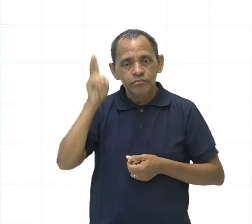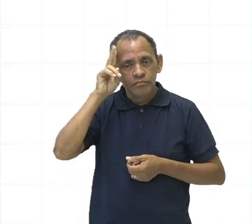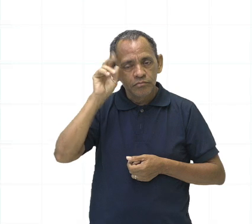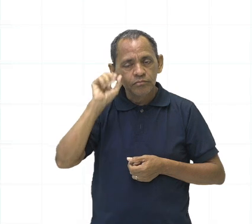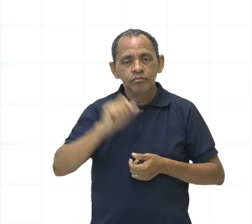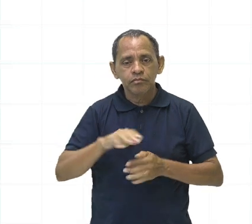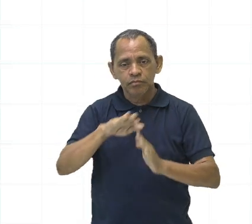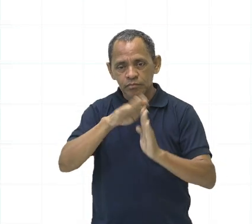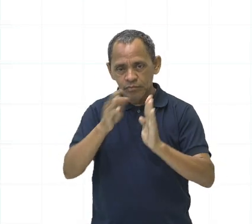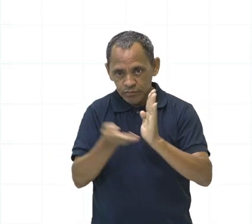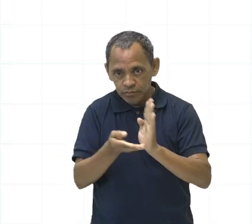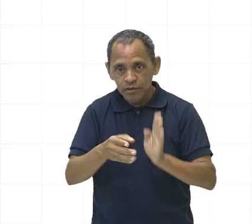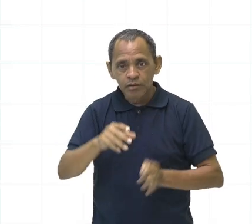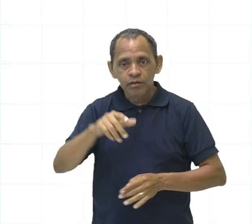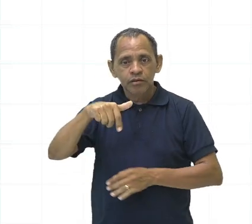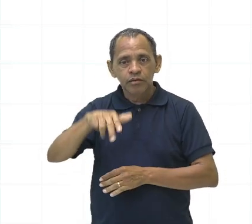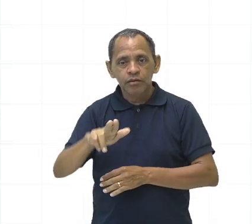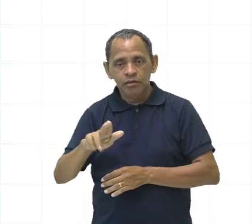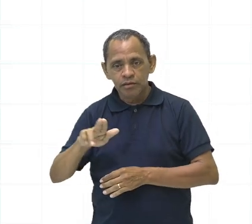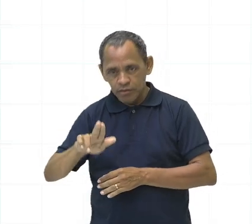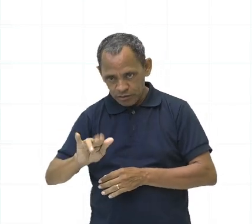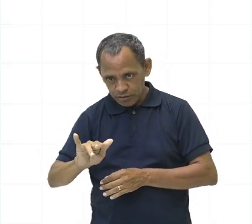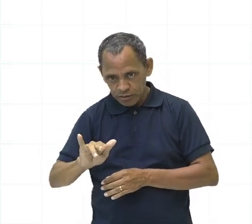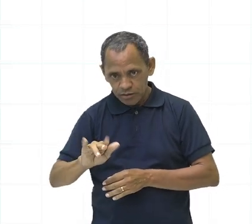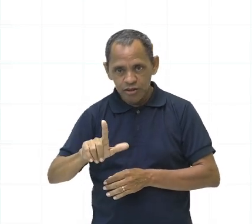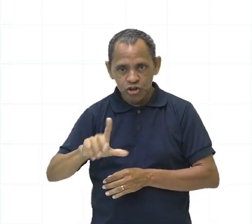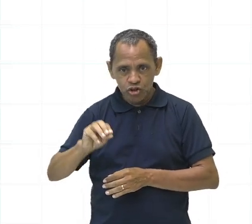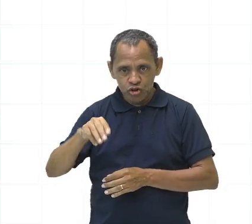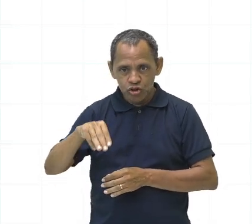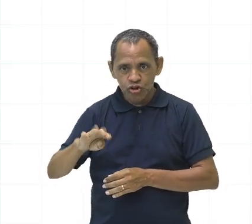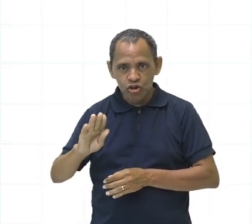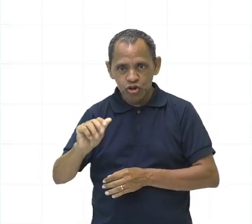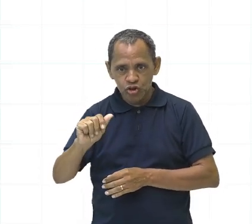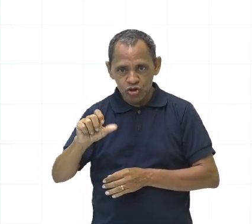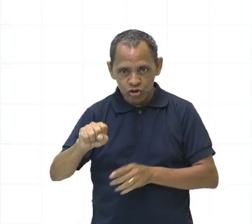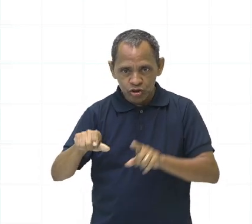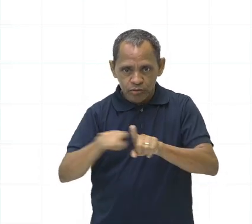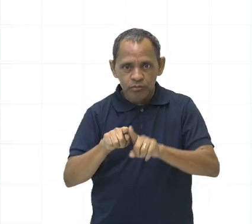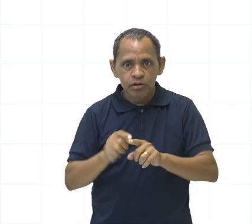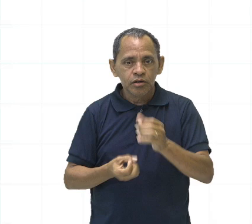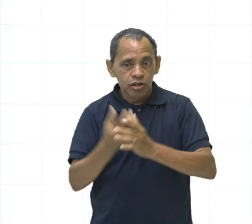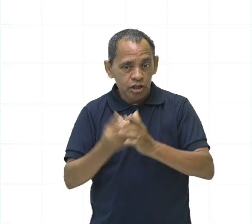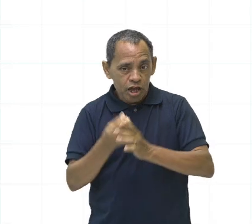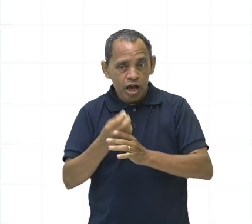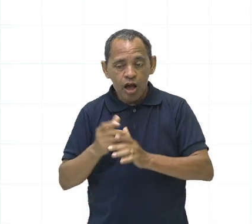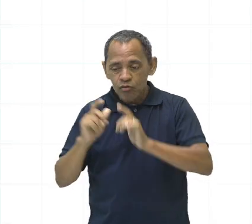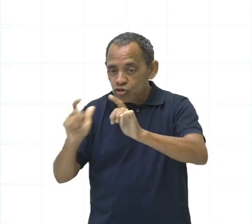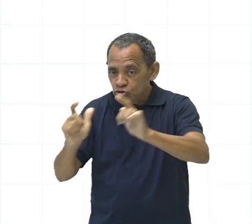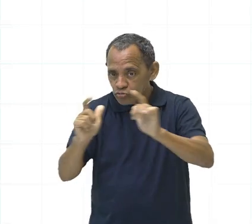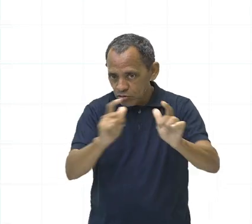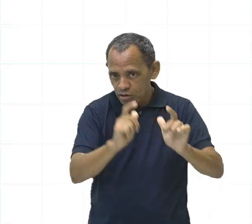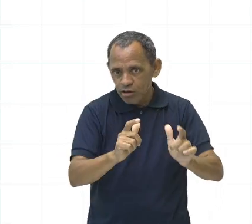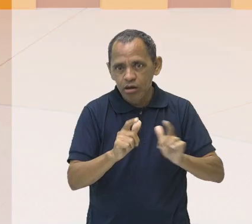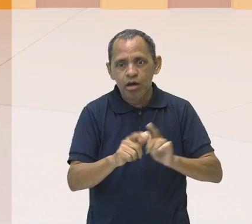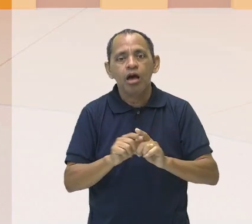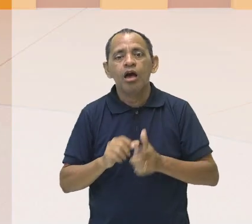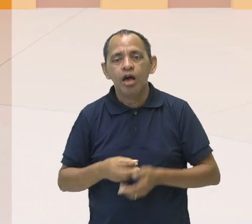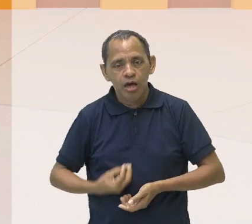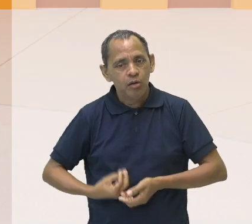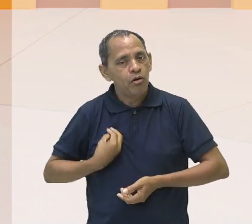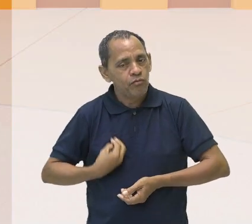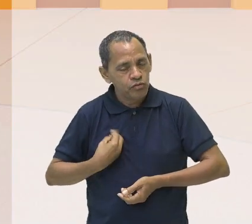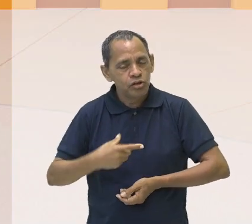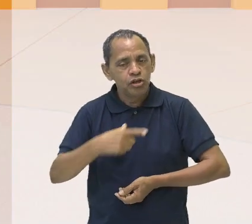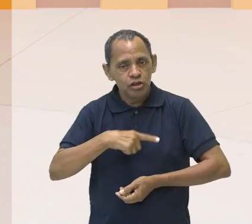quilombos eram locais em que os escravizados eles fugiam, formavam esses ambientes para eles poderem ter